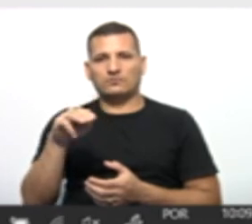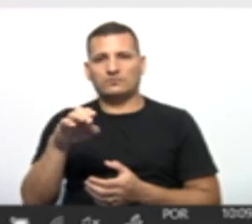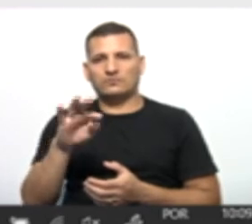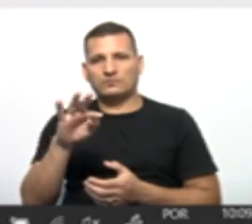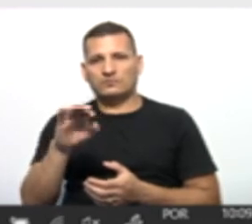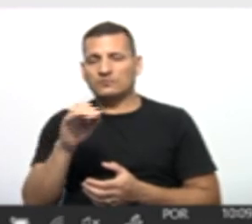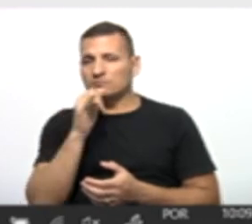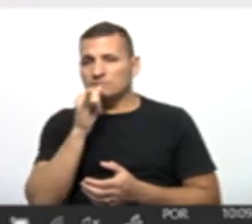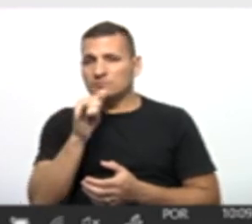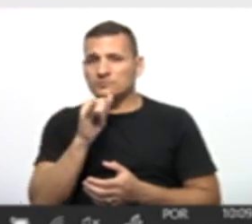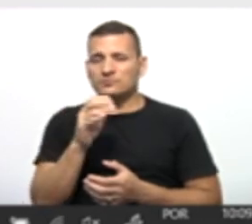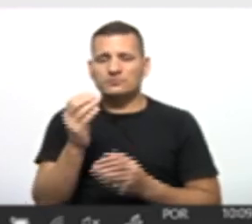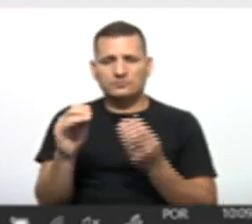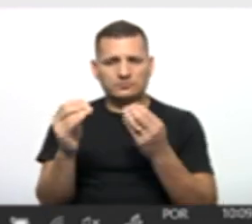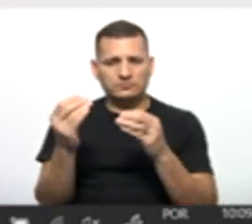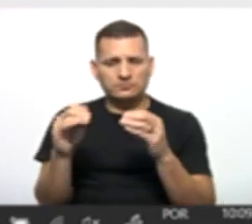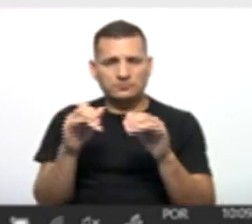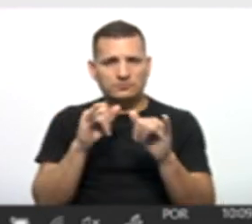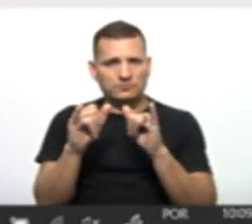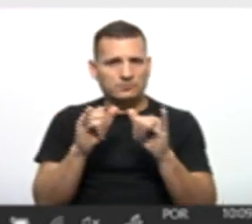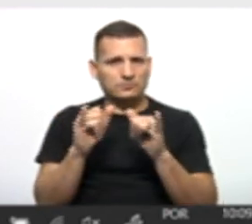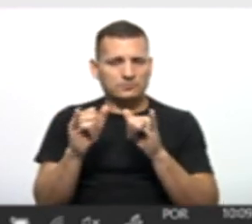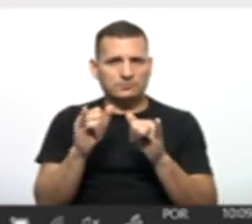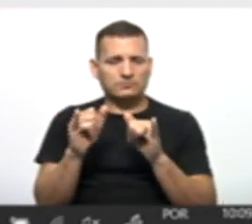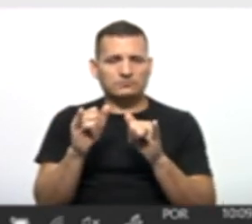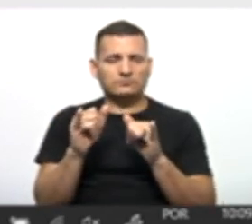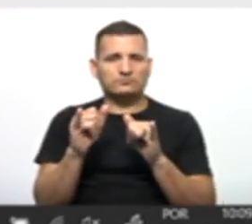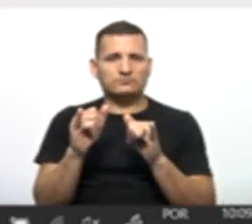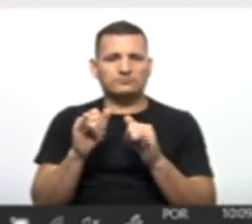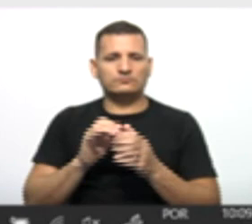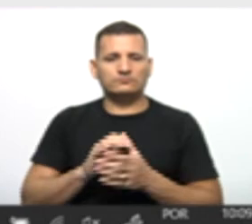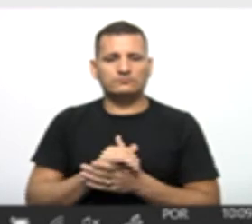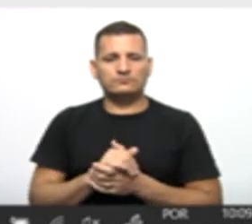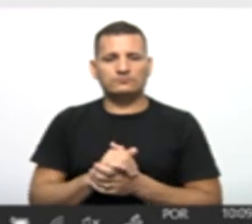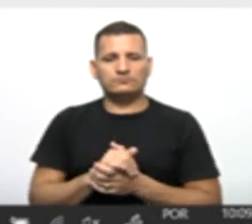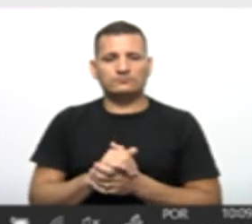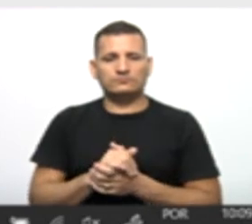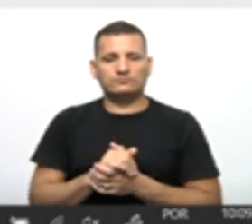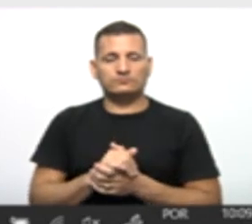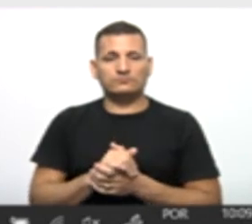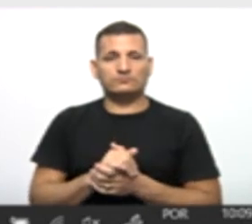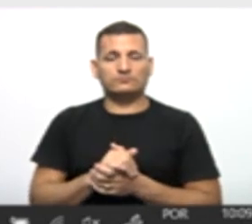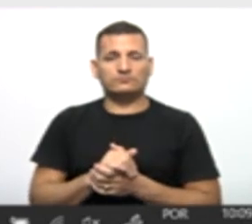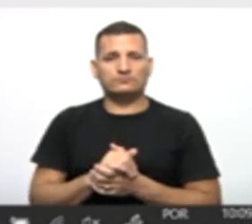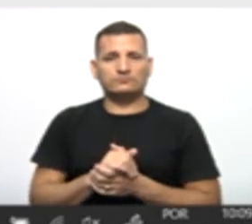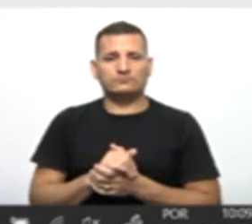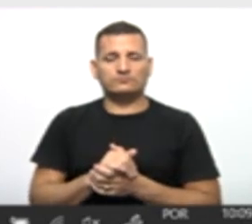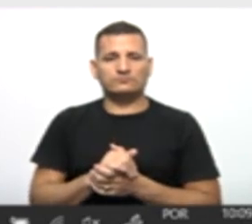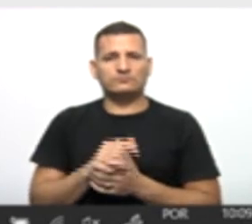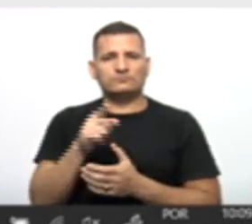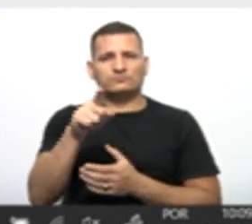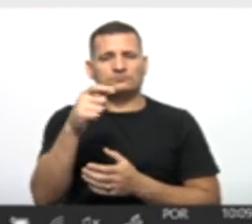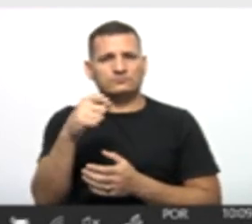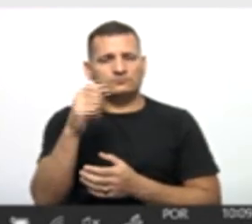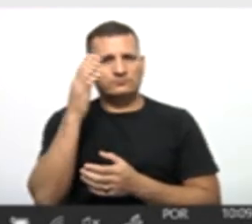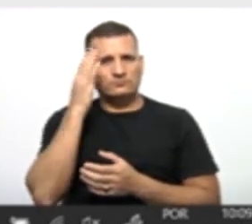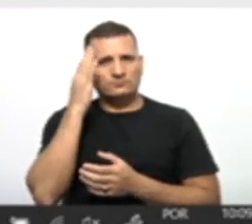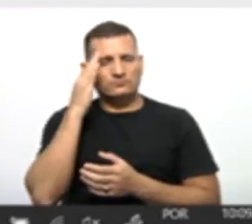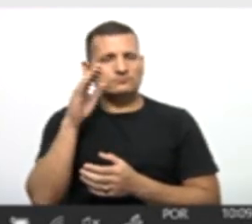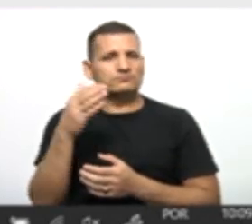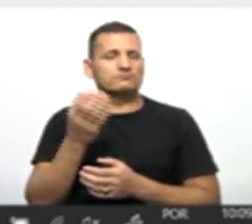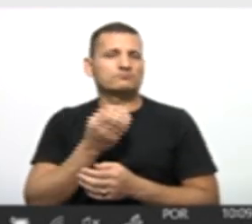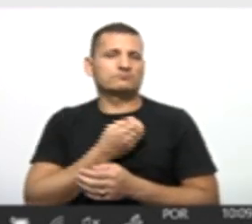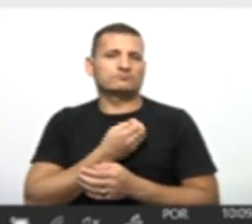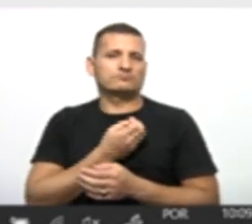alguma informação que seja referenciado àquele autoincremento, você saiba qual é o valor,